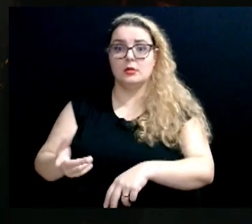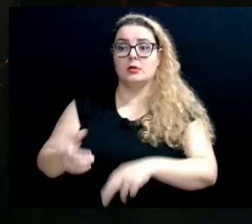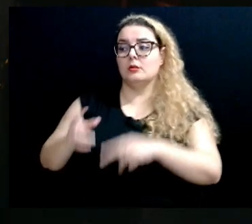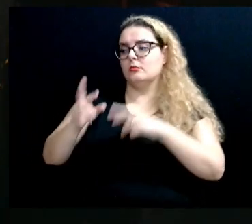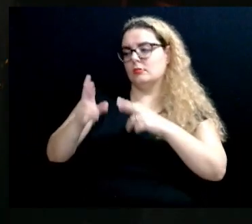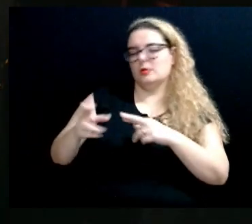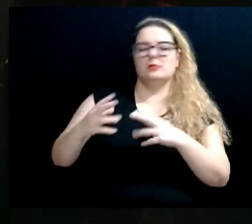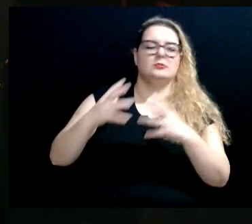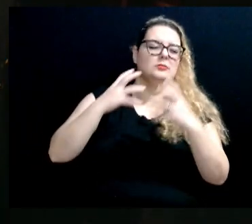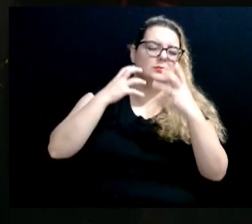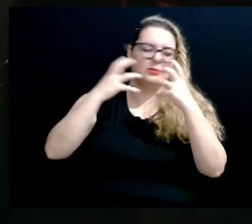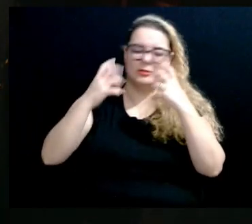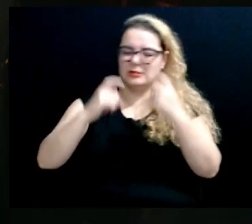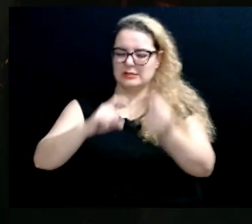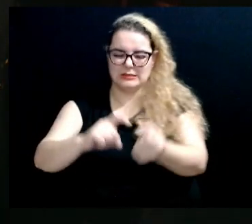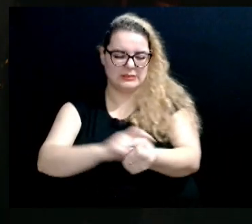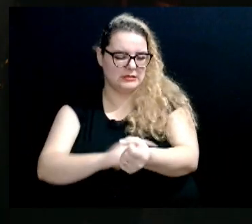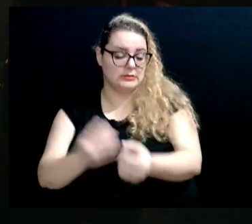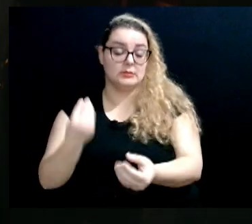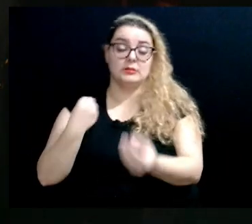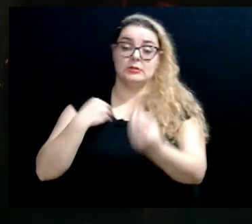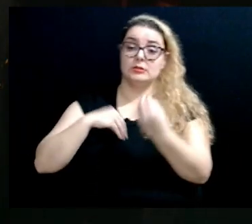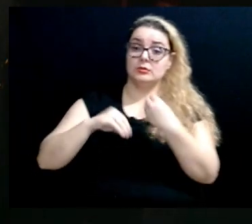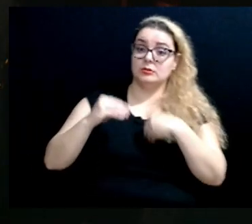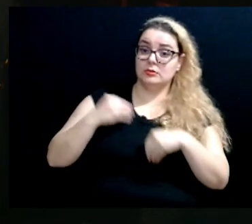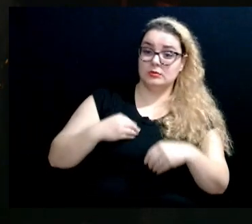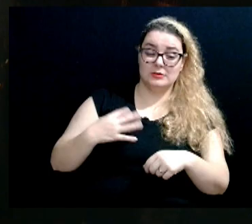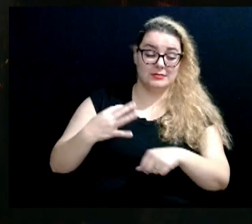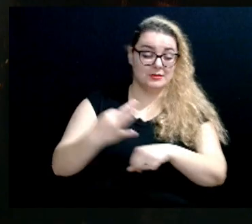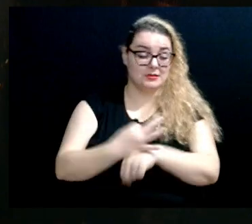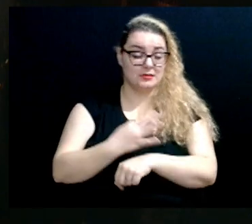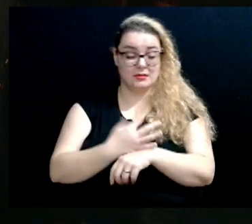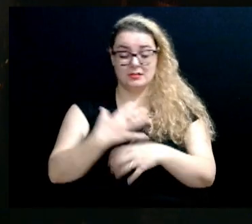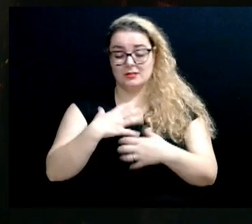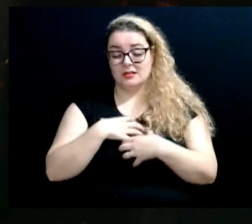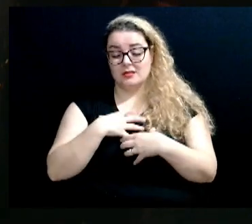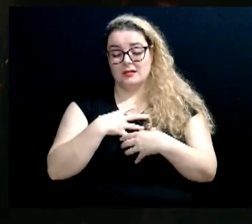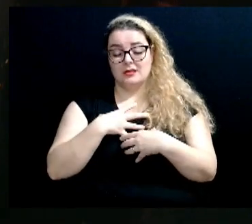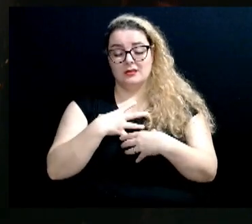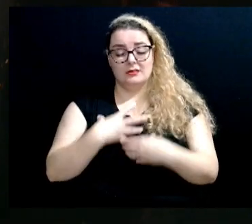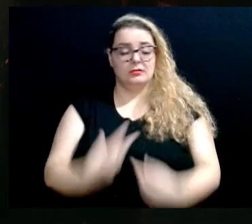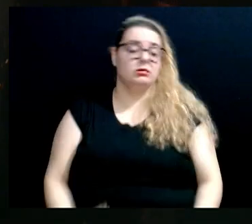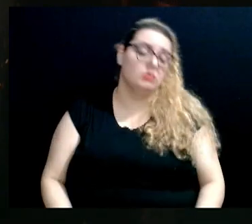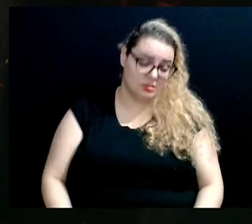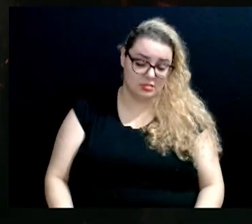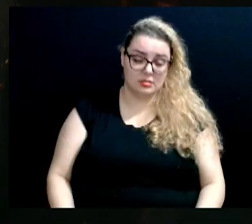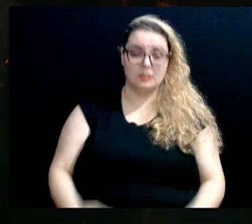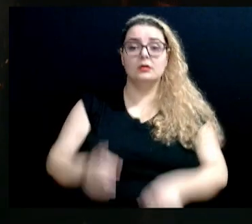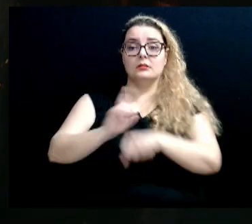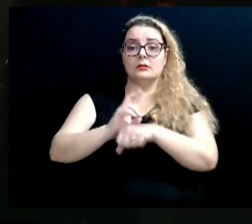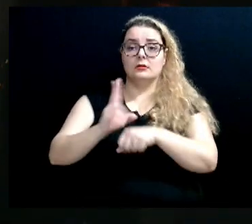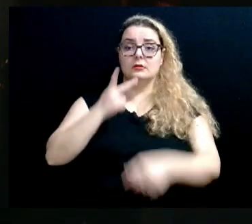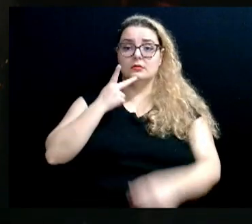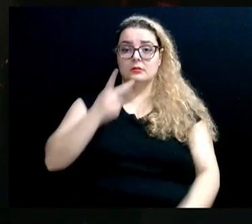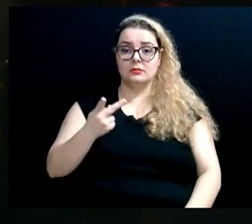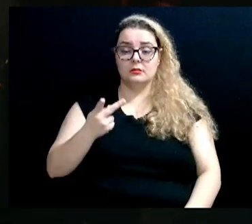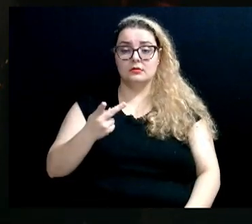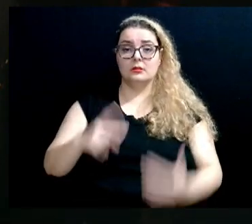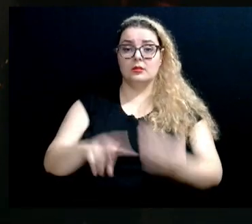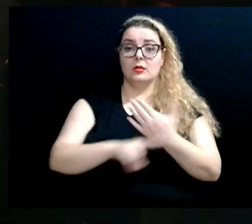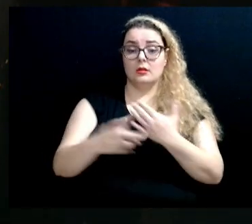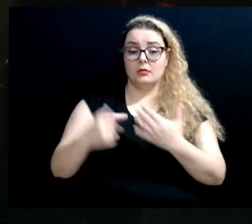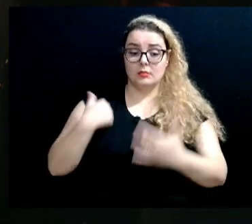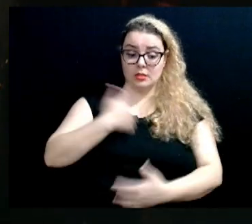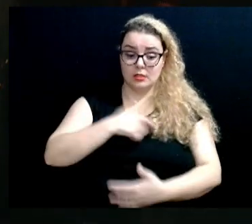irritabilidade, depressão, esgotamento emocional, porque o doutor trouxe o impacto na nossa saúde física,